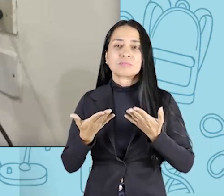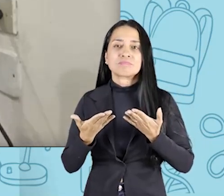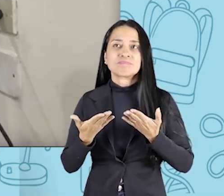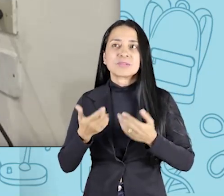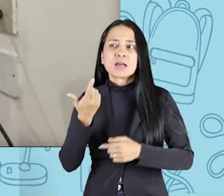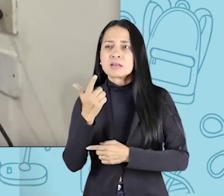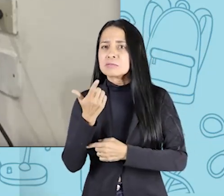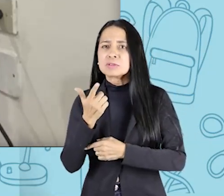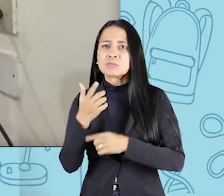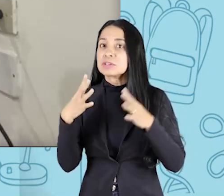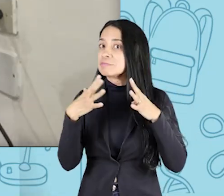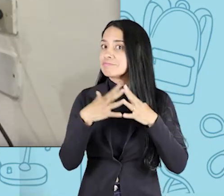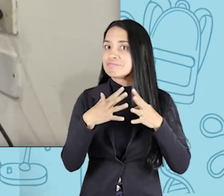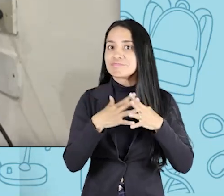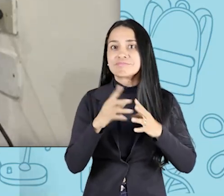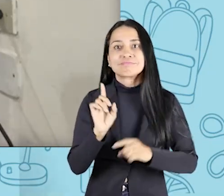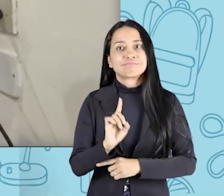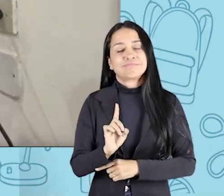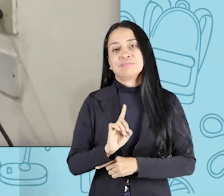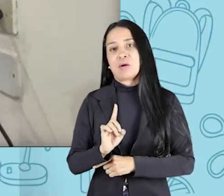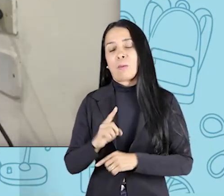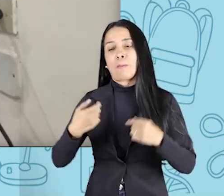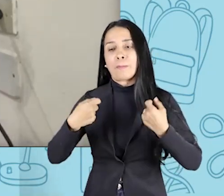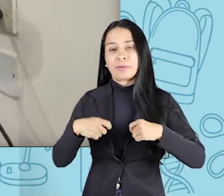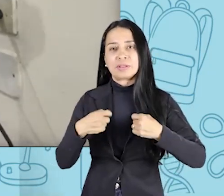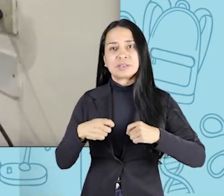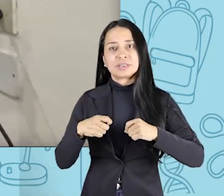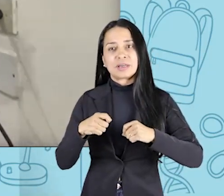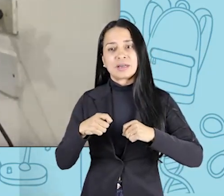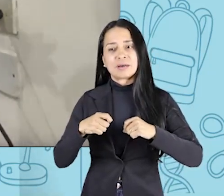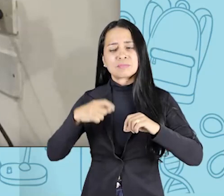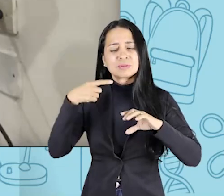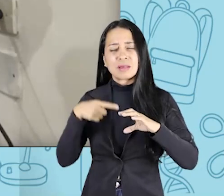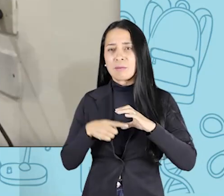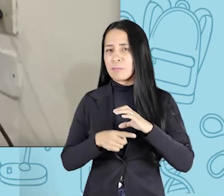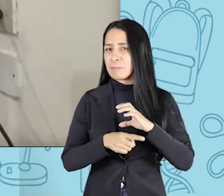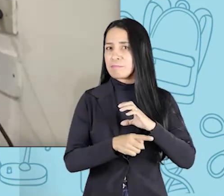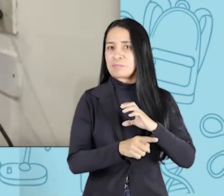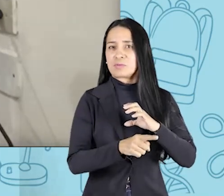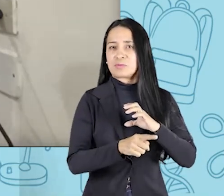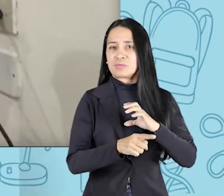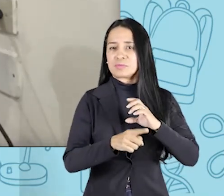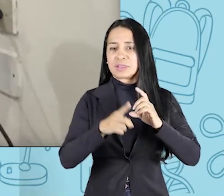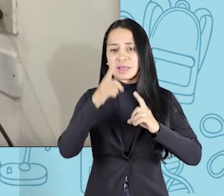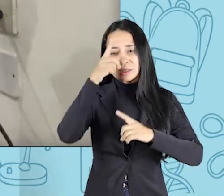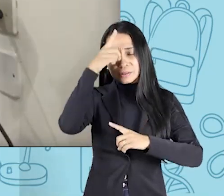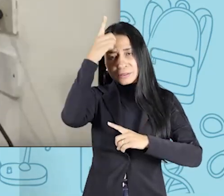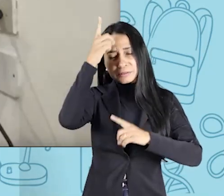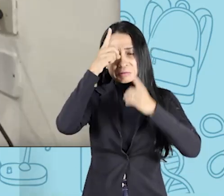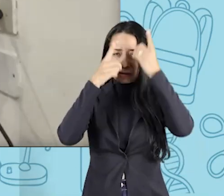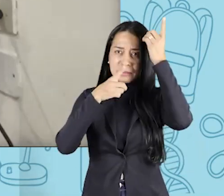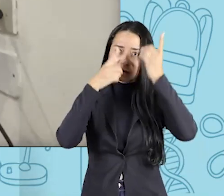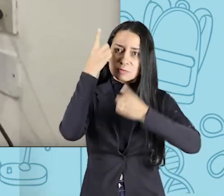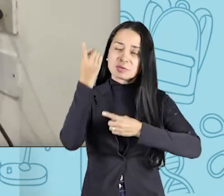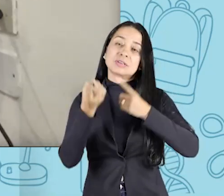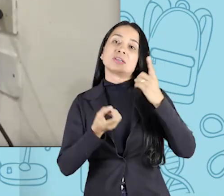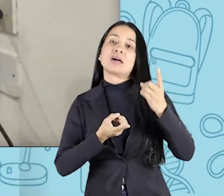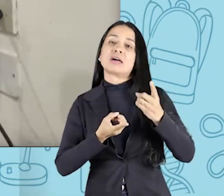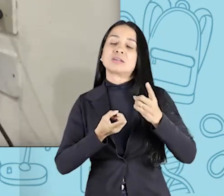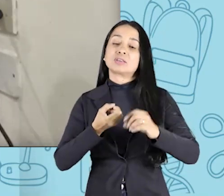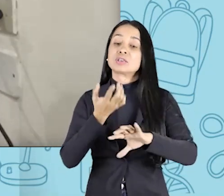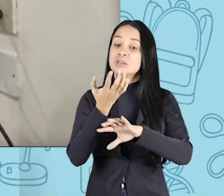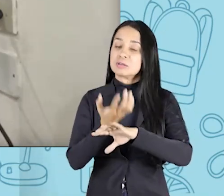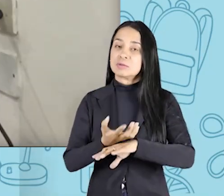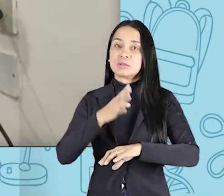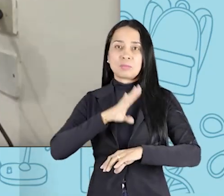tanta complexidade. Precisamos mergulhar na nossa criatividade que a língua